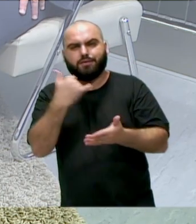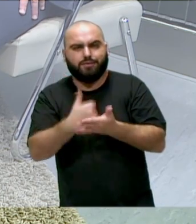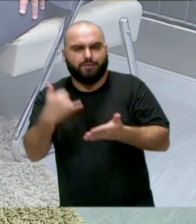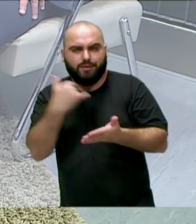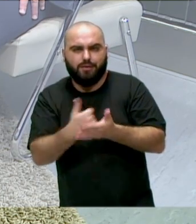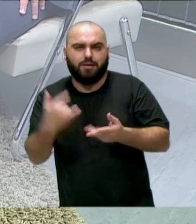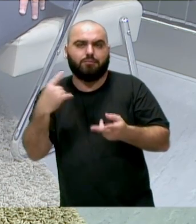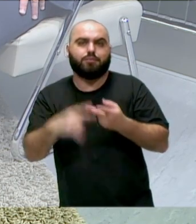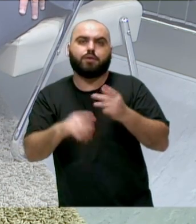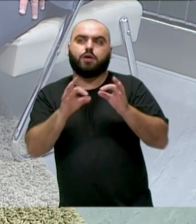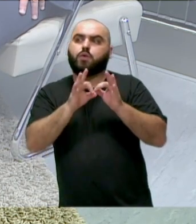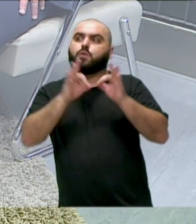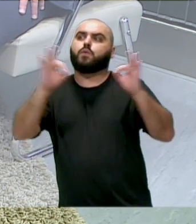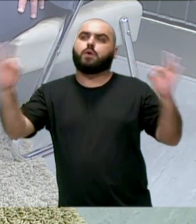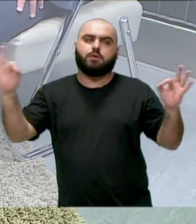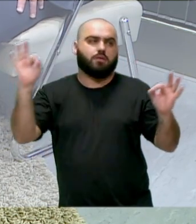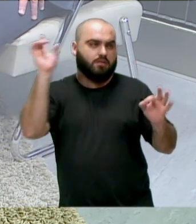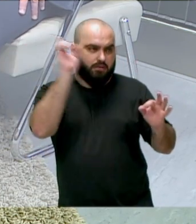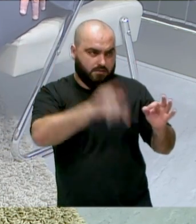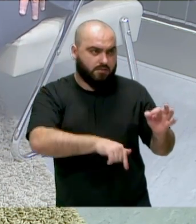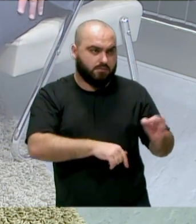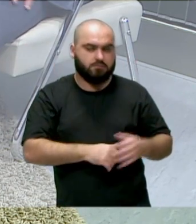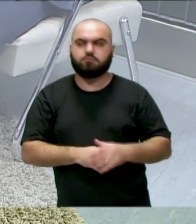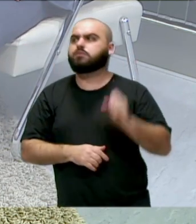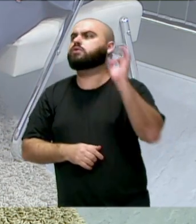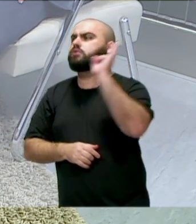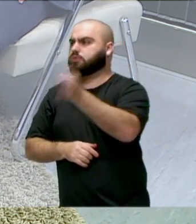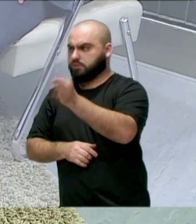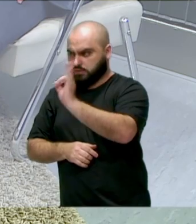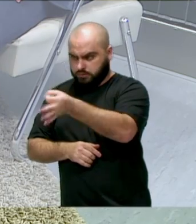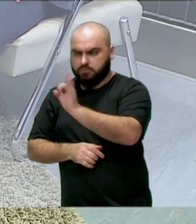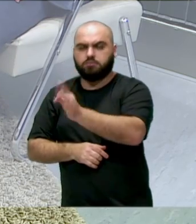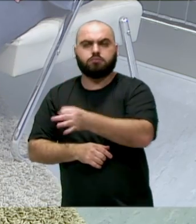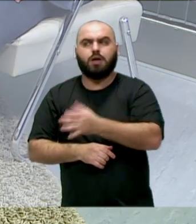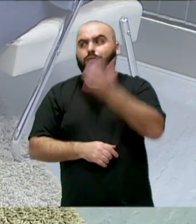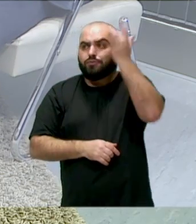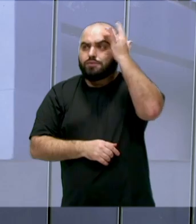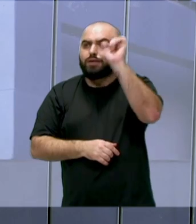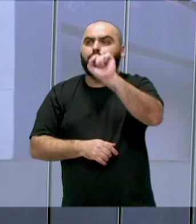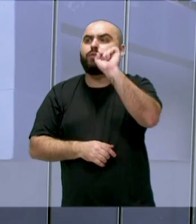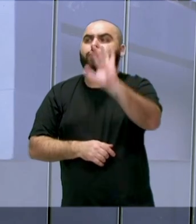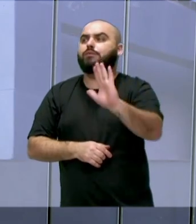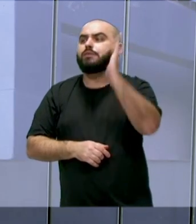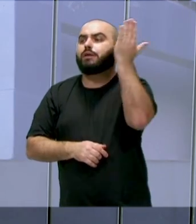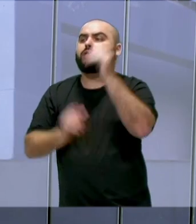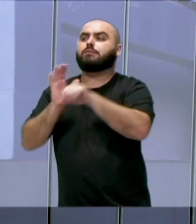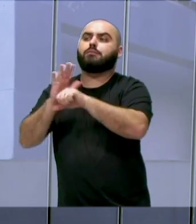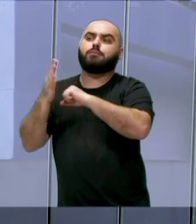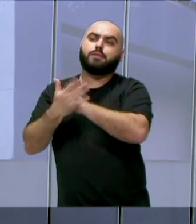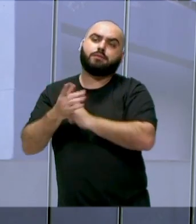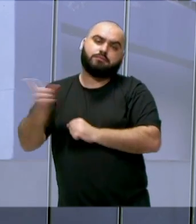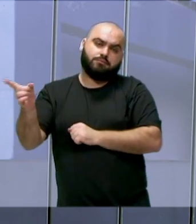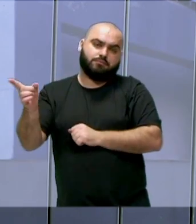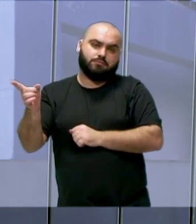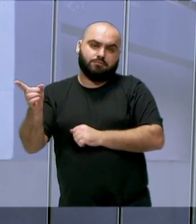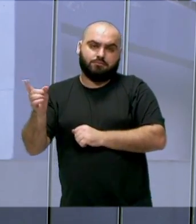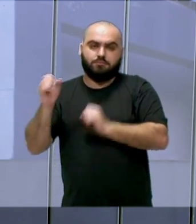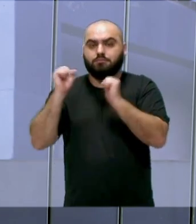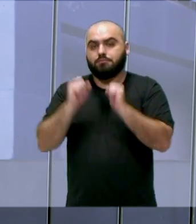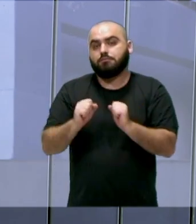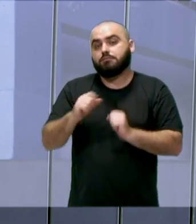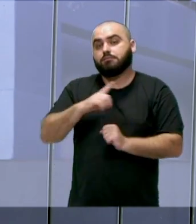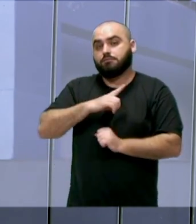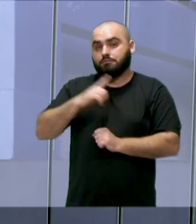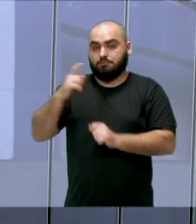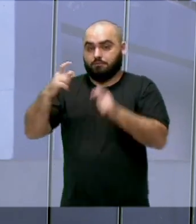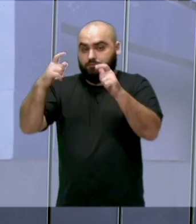é distante de tudo, né? Exatamente, exatamente. Não sabemos o que acontece no bairro daquela região também, né? Ali pode ser também